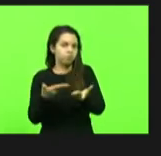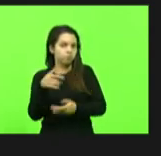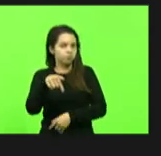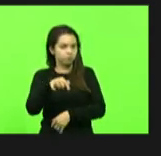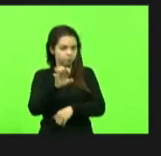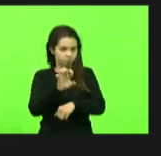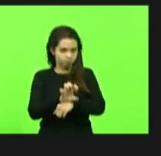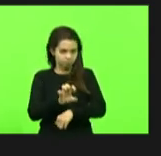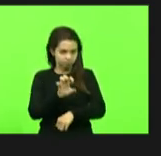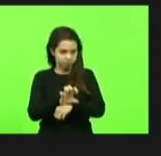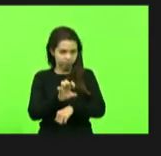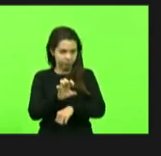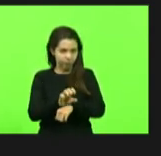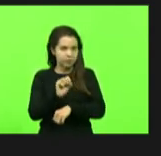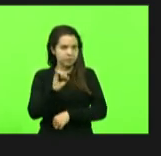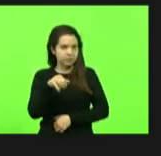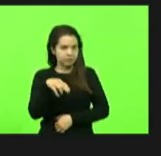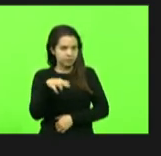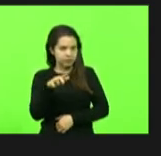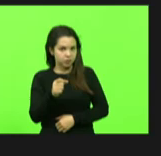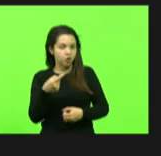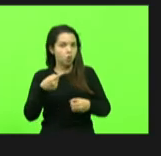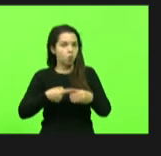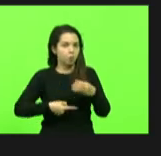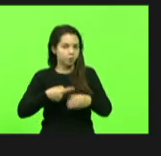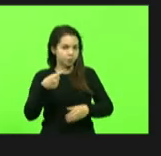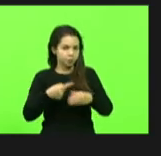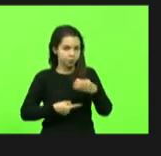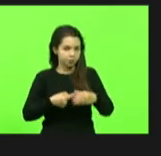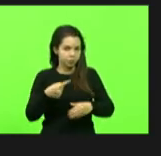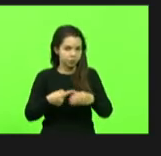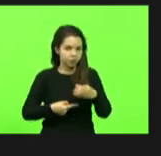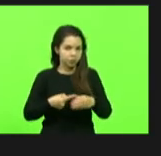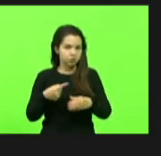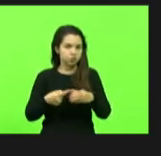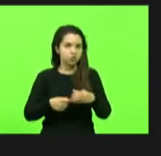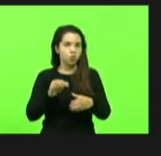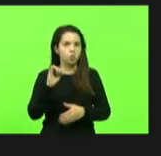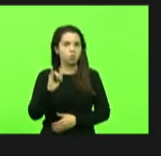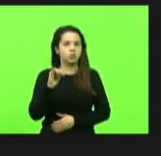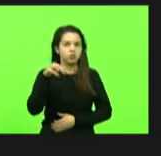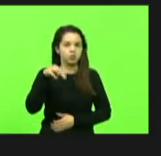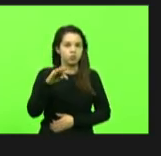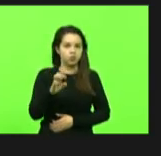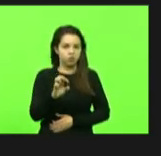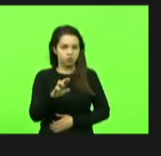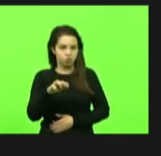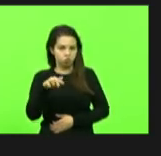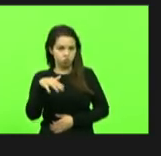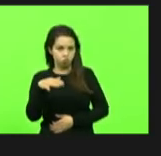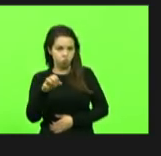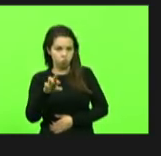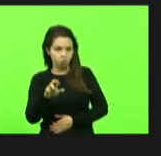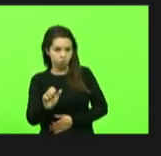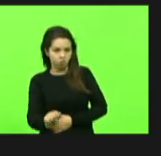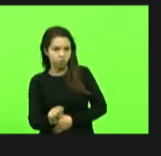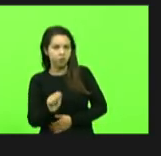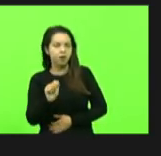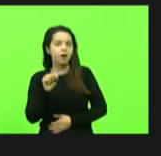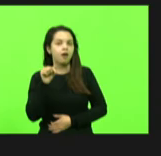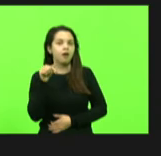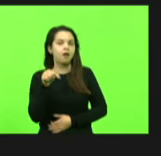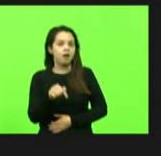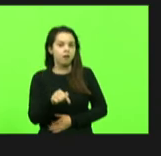A CIB, que é a Comissão Intergestora Bipartite, tem como sua função, né, e é previsto no